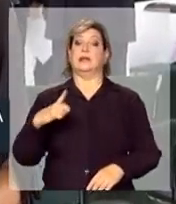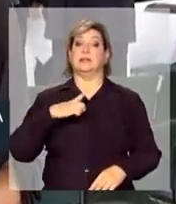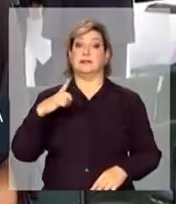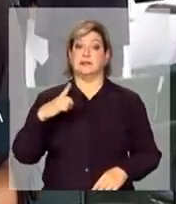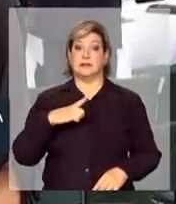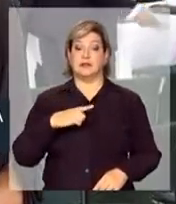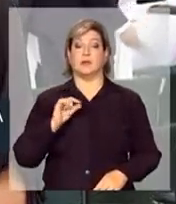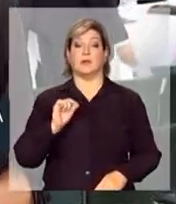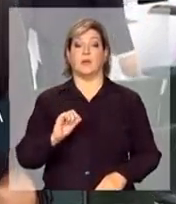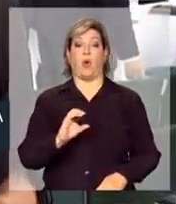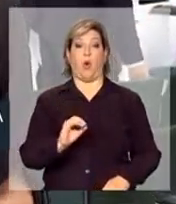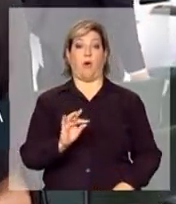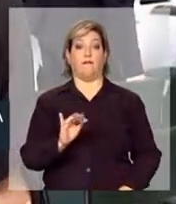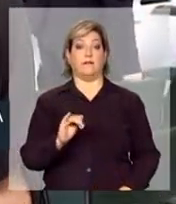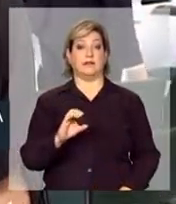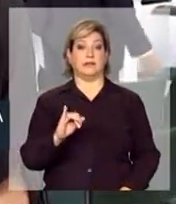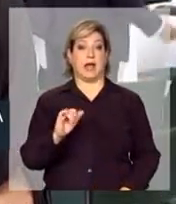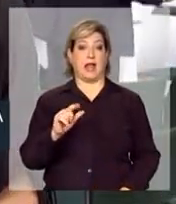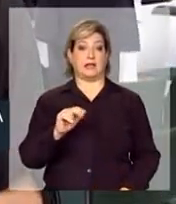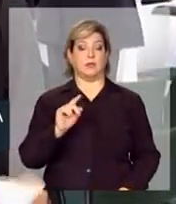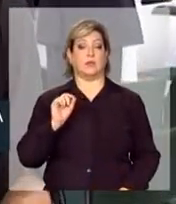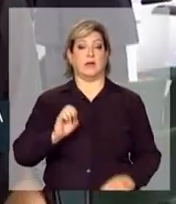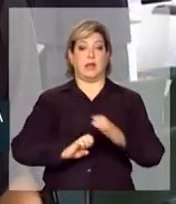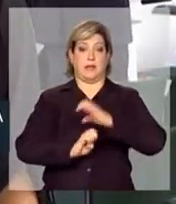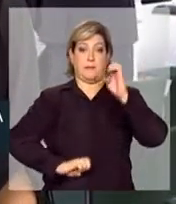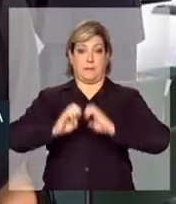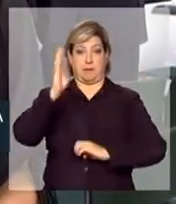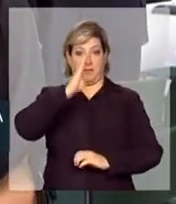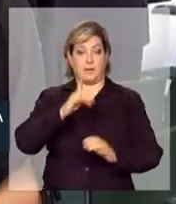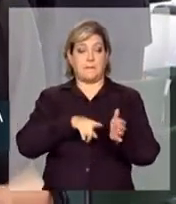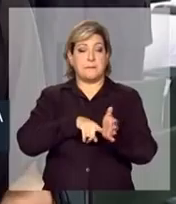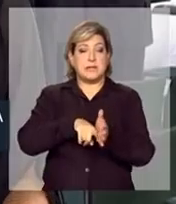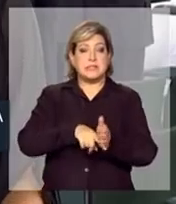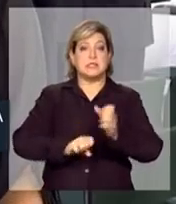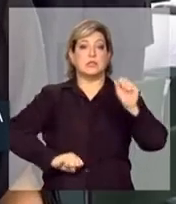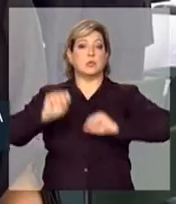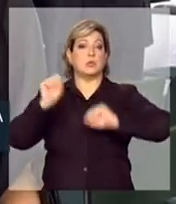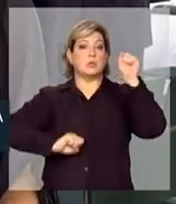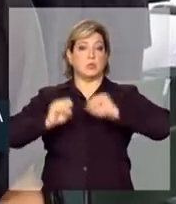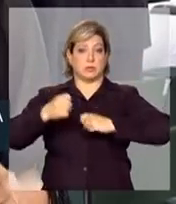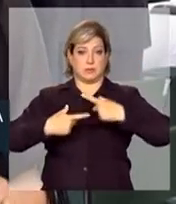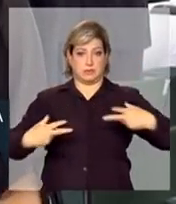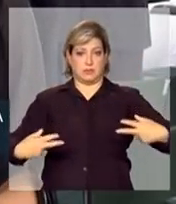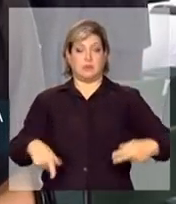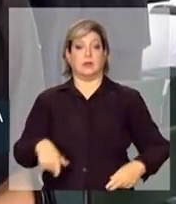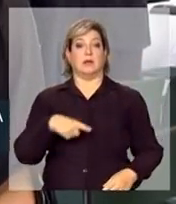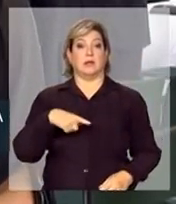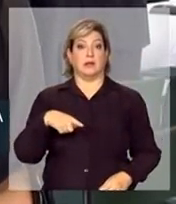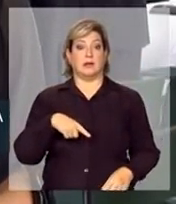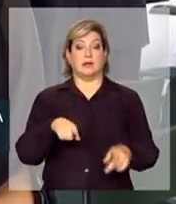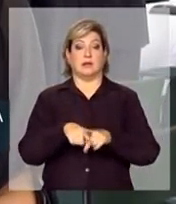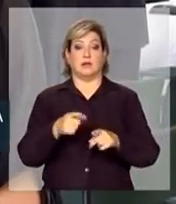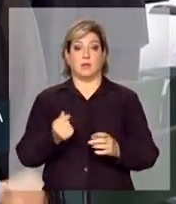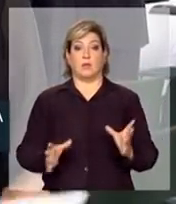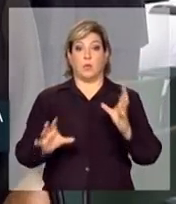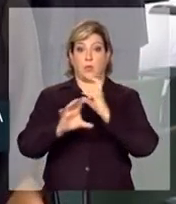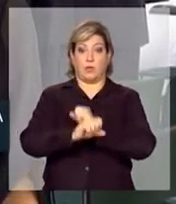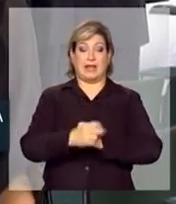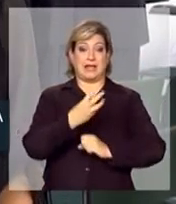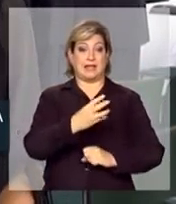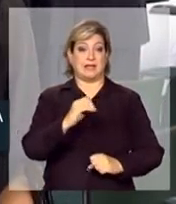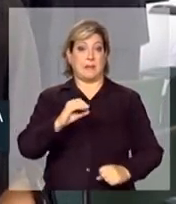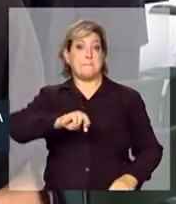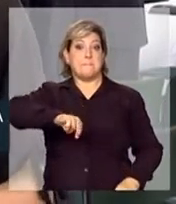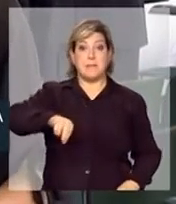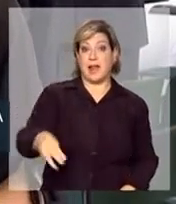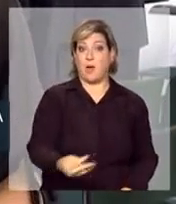oficialização da Empresa Brasileira de pesquisa industrial e uma correção com orçamento de R 300 milhões